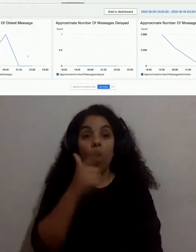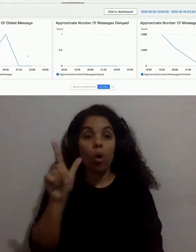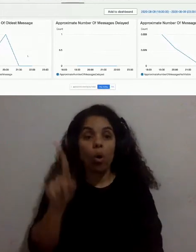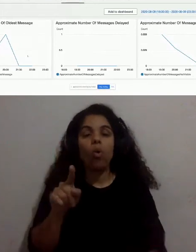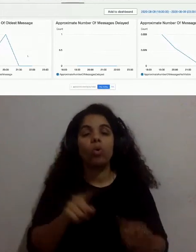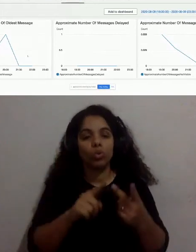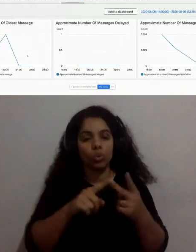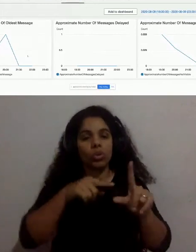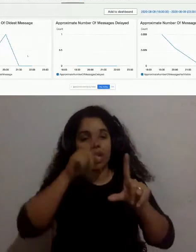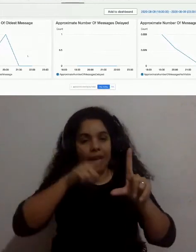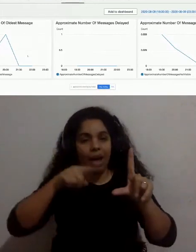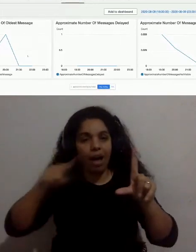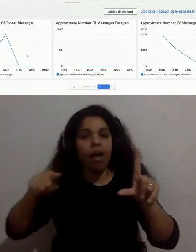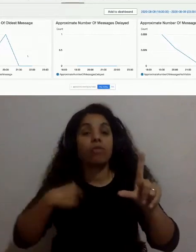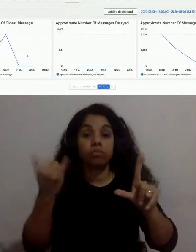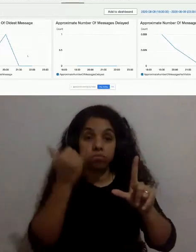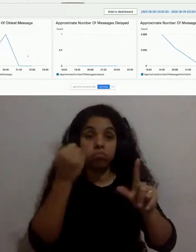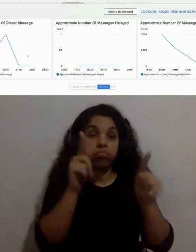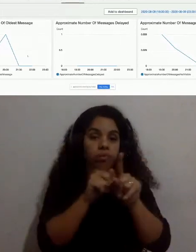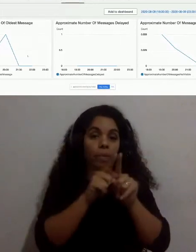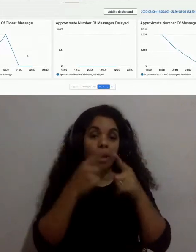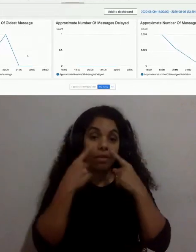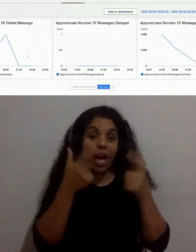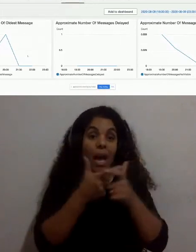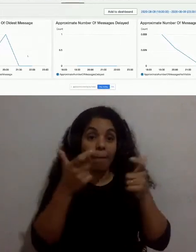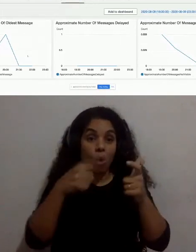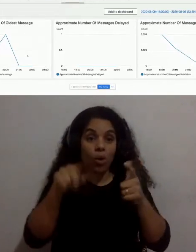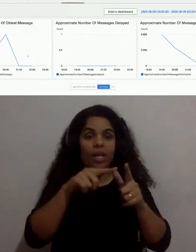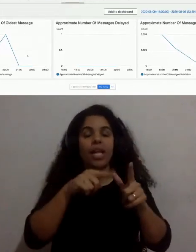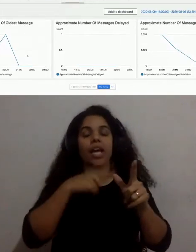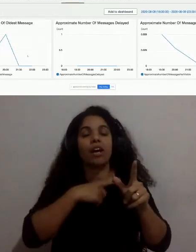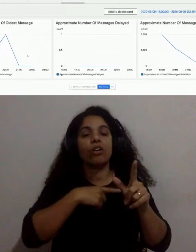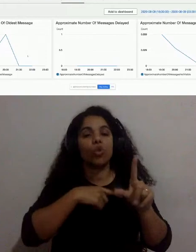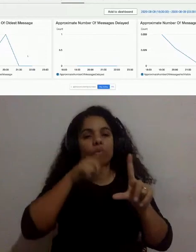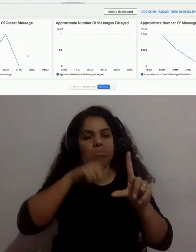Outros gráficos muito importantes. Vocês vão ver que a maioria dos gráficos são muito próximos,